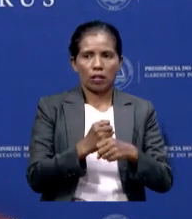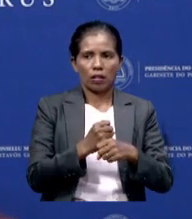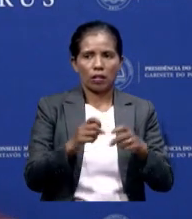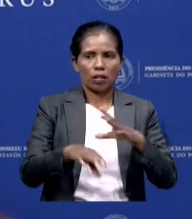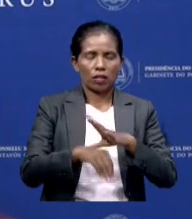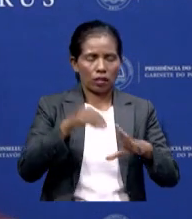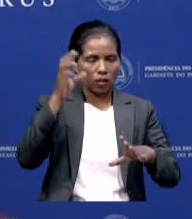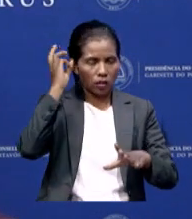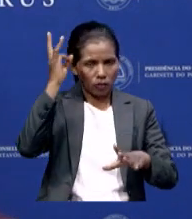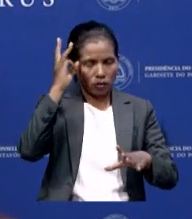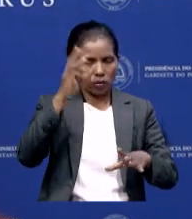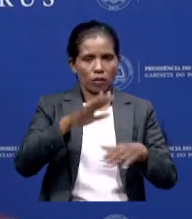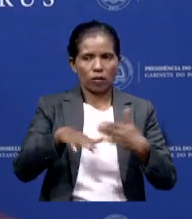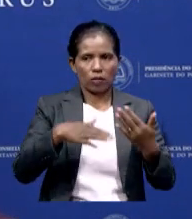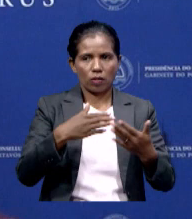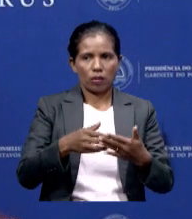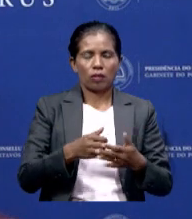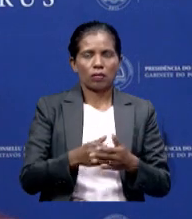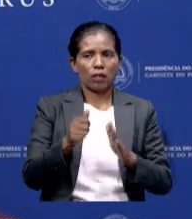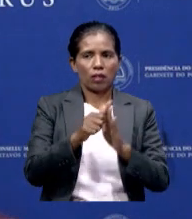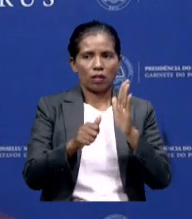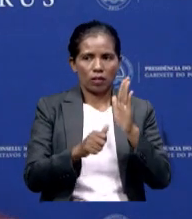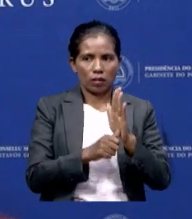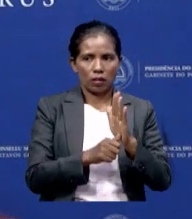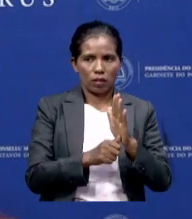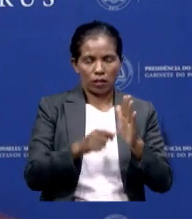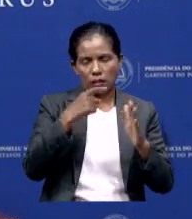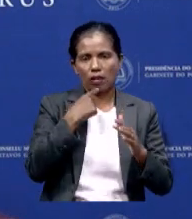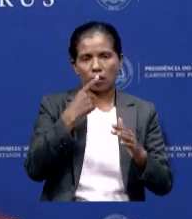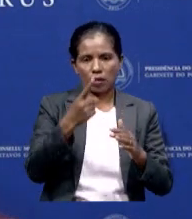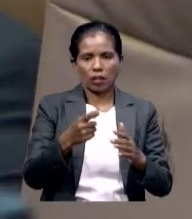dúvida, Bahia artigo nem. Também sai balu o ser de